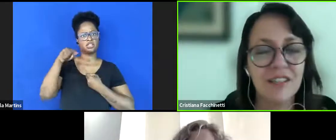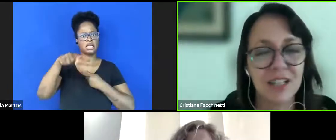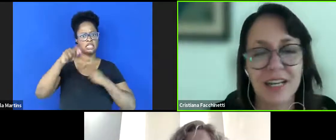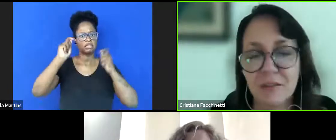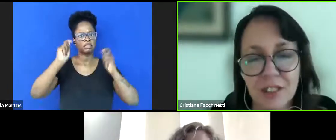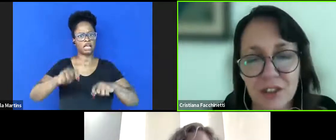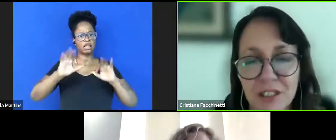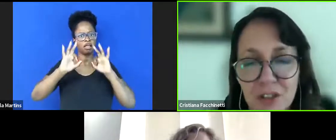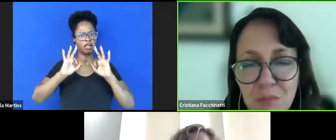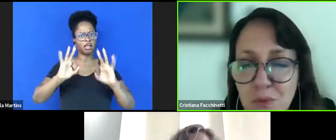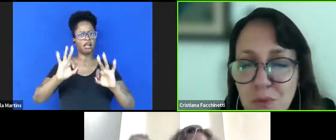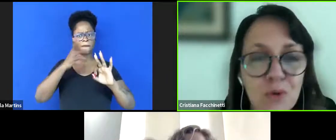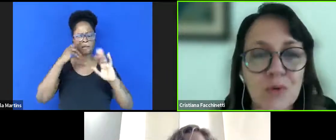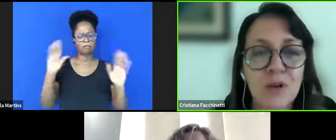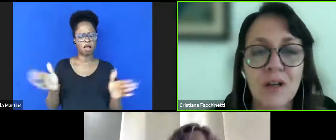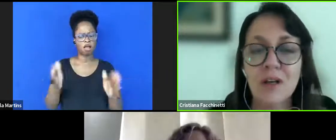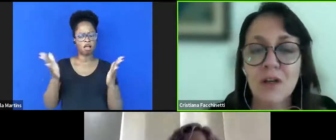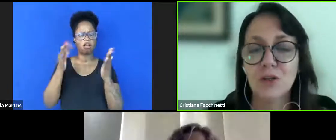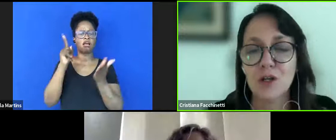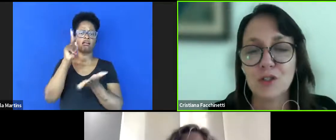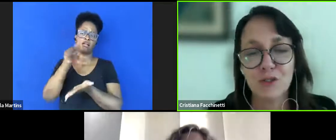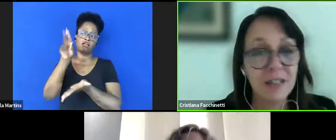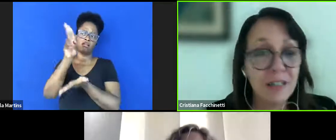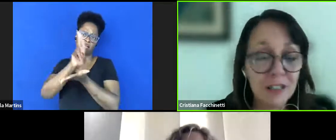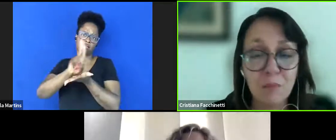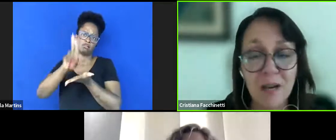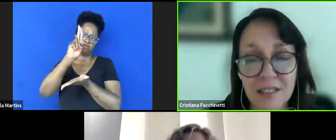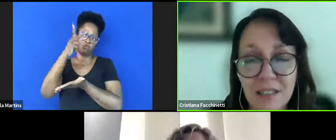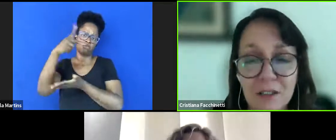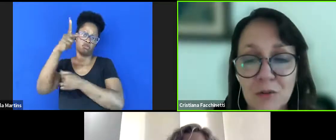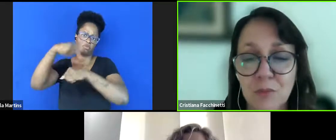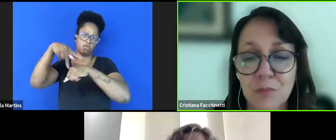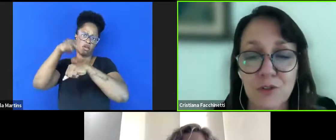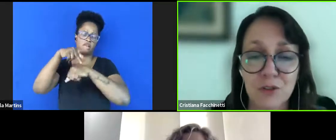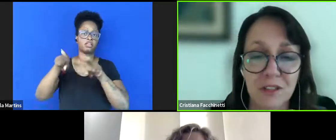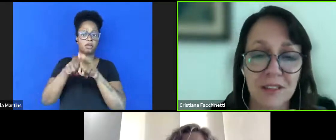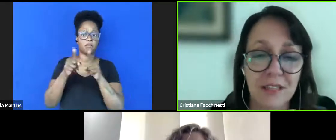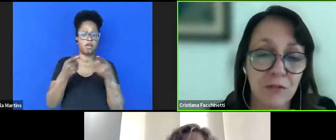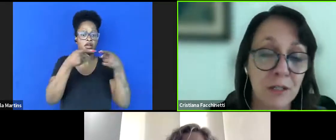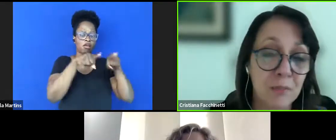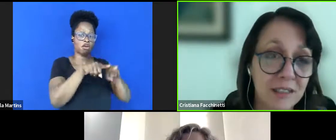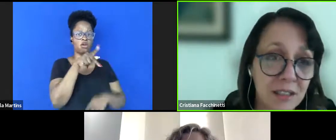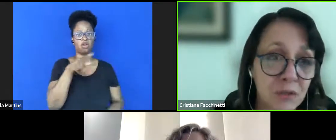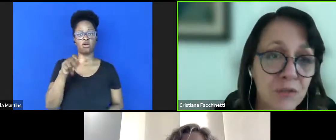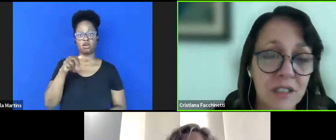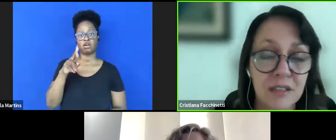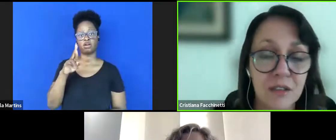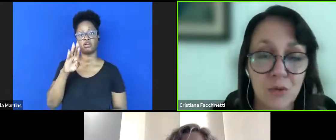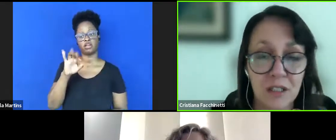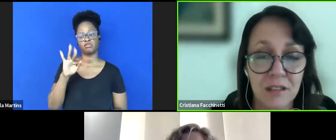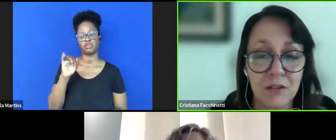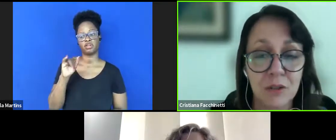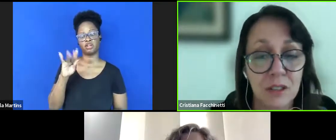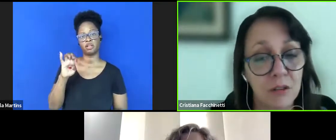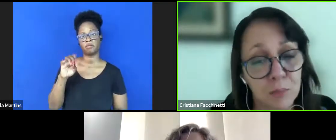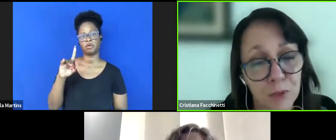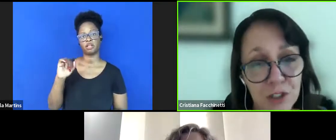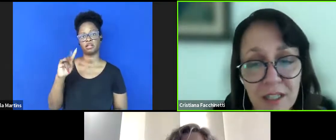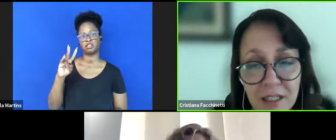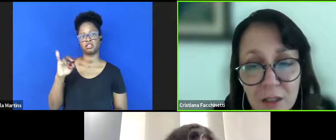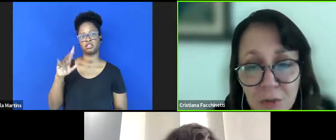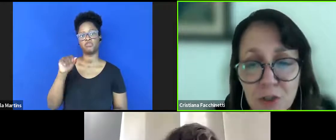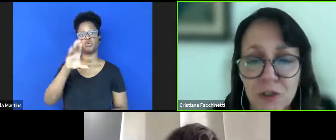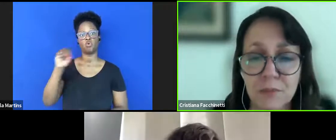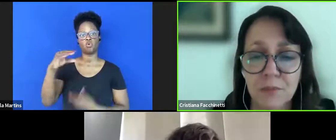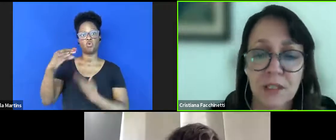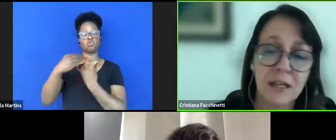e dedicadamente em Edimburgo. Nosso grande parceiro, o professor André Felipe da Silva, que é seu co-orientador e que não pôde